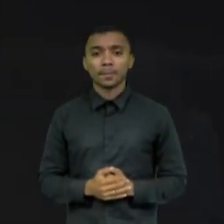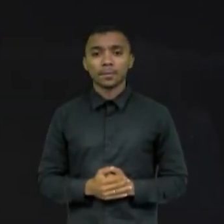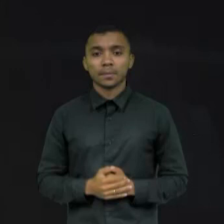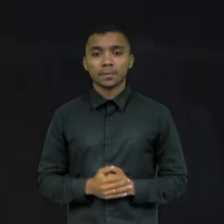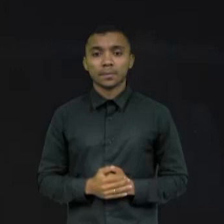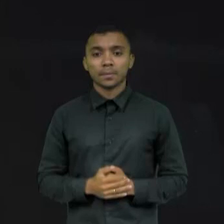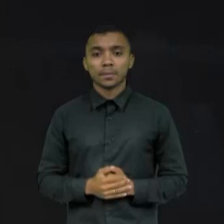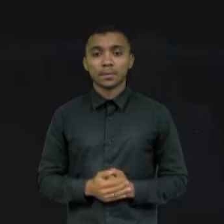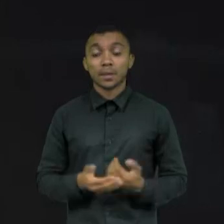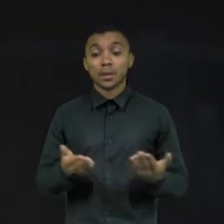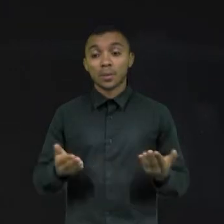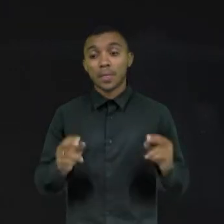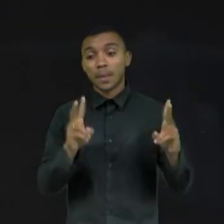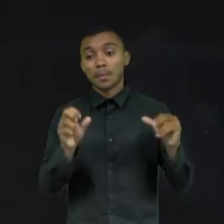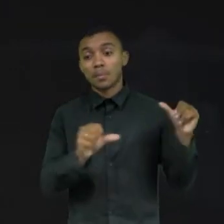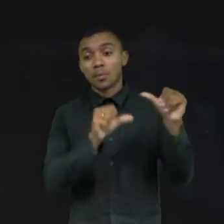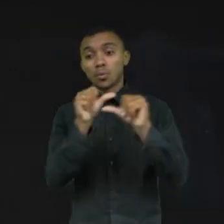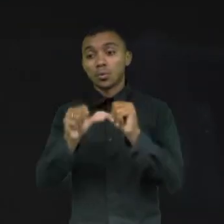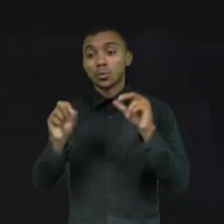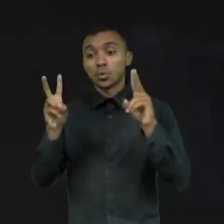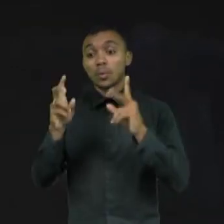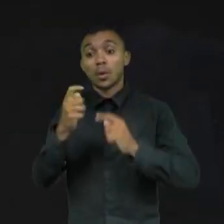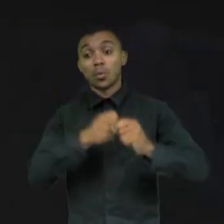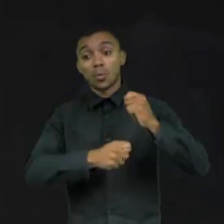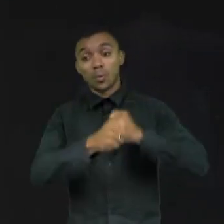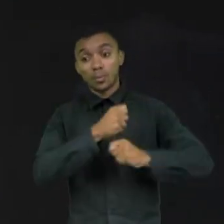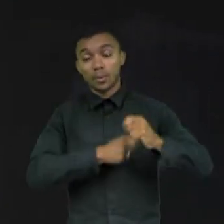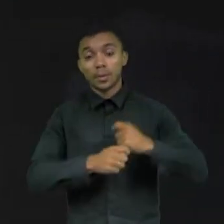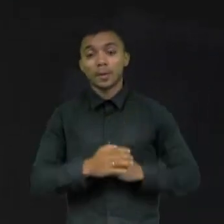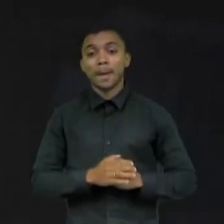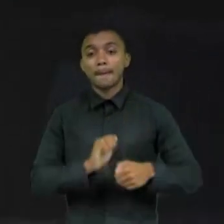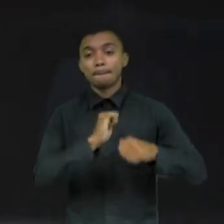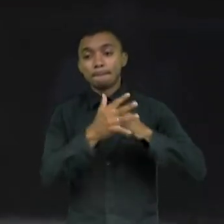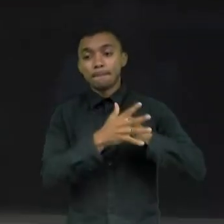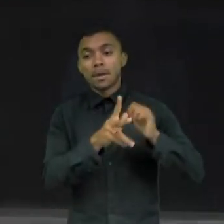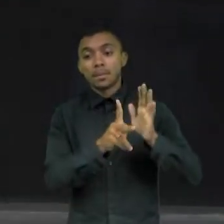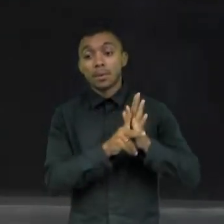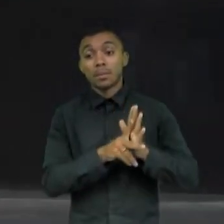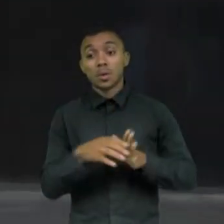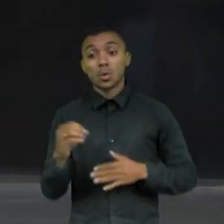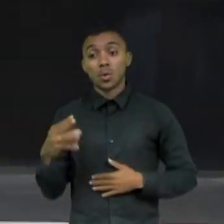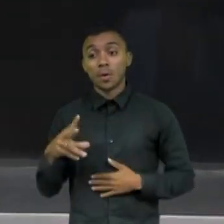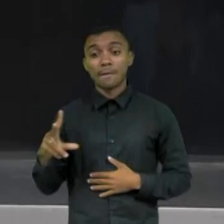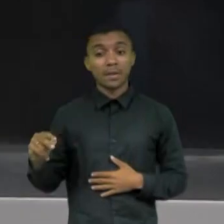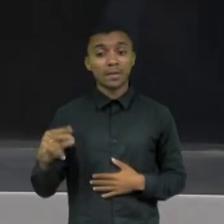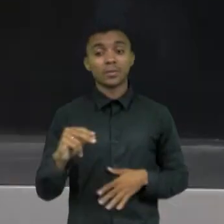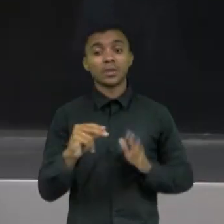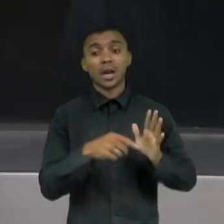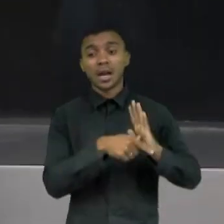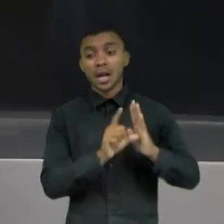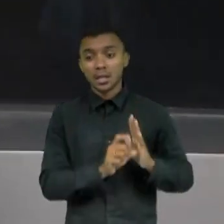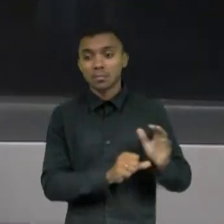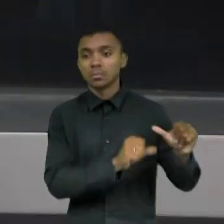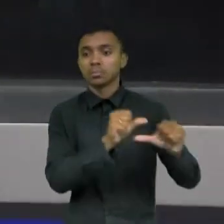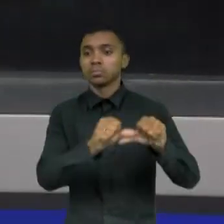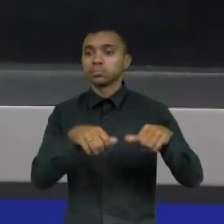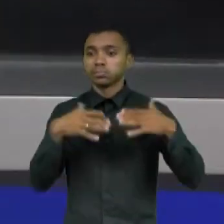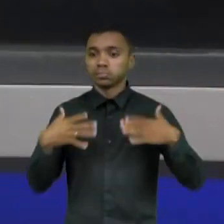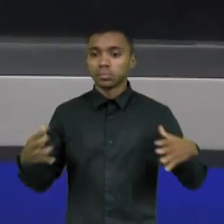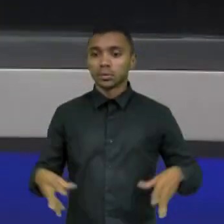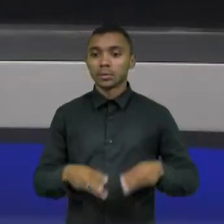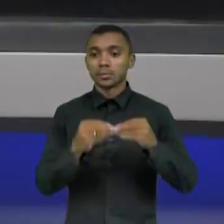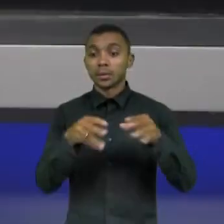agora muda de assunto para falar de economia. A pandemia do novo coronavírus trouxe mudanças significativas no mundo